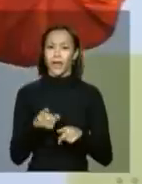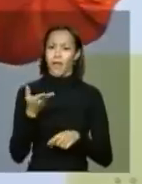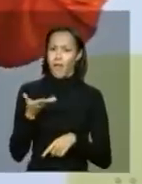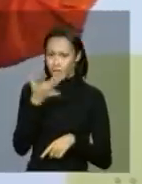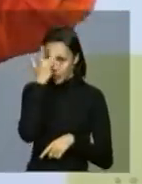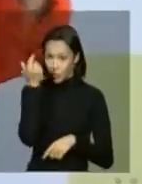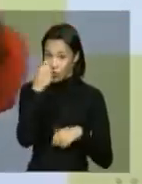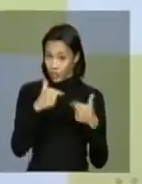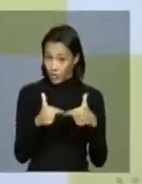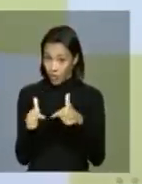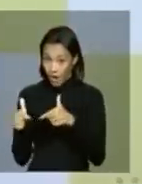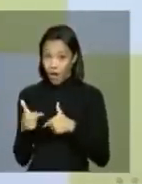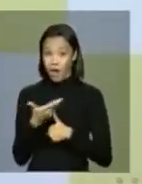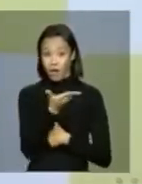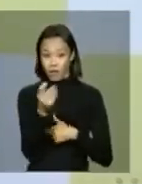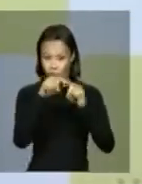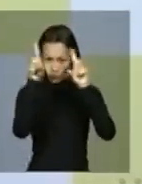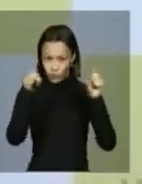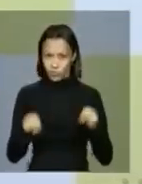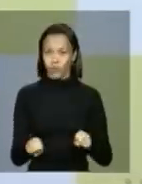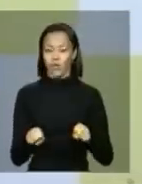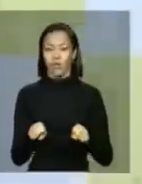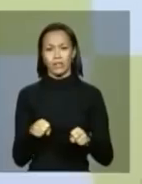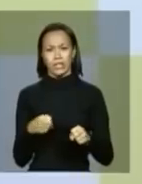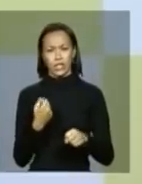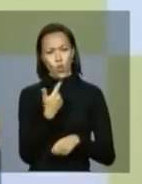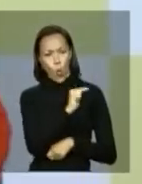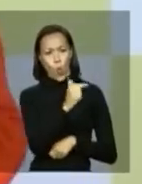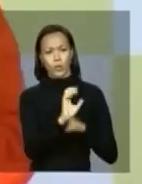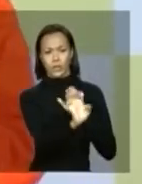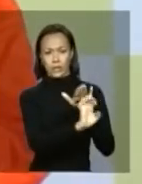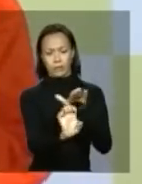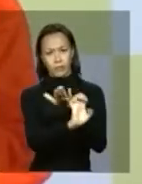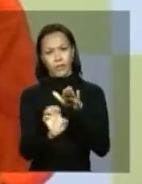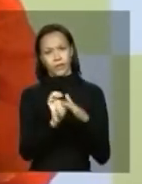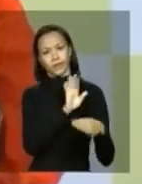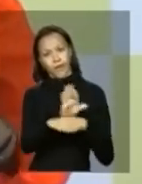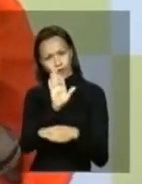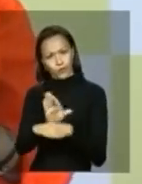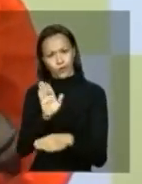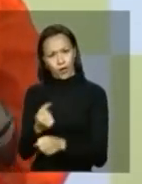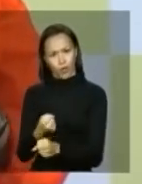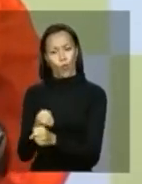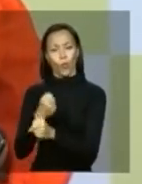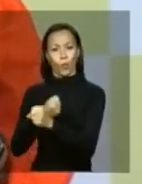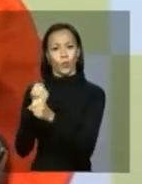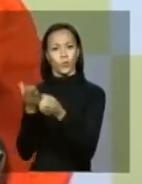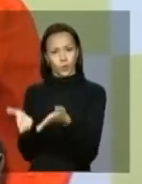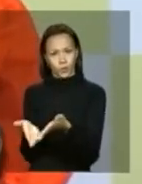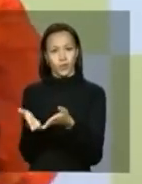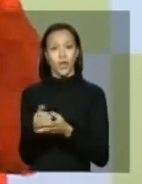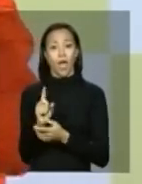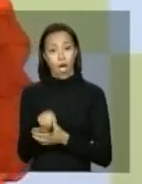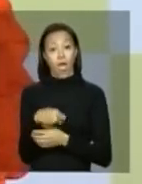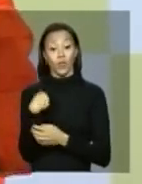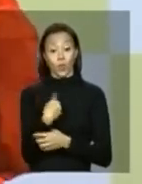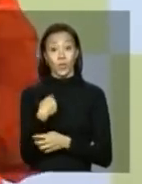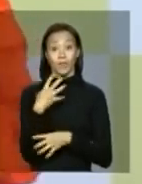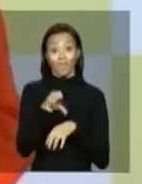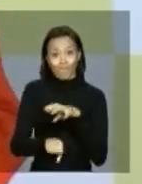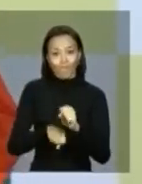estaleiros e essas pessoas de empresas que construíram essa sonda serão a nossa